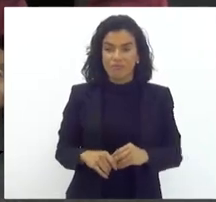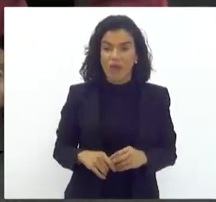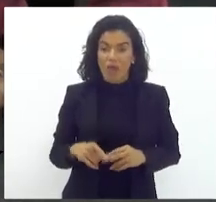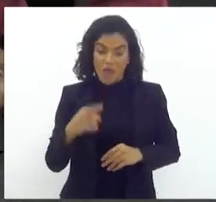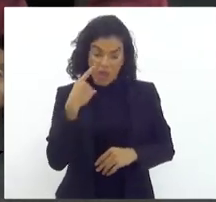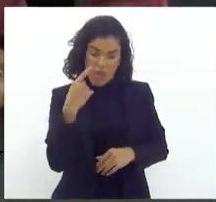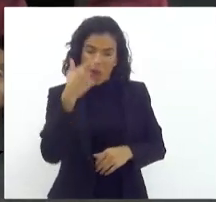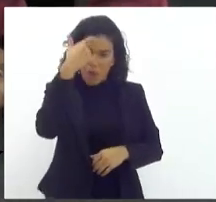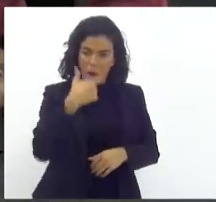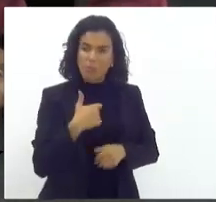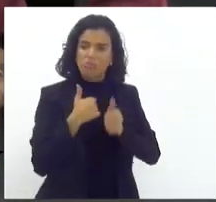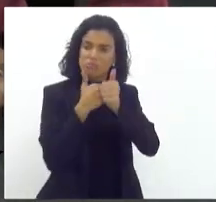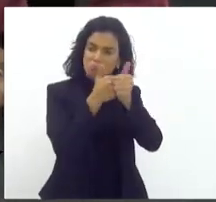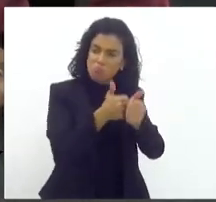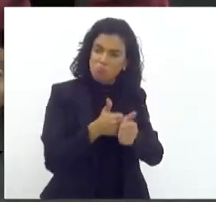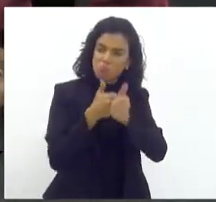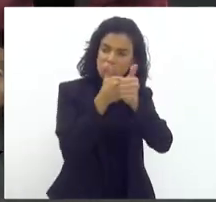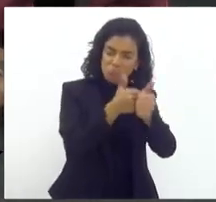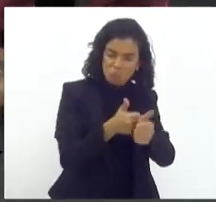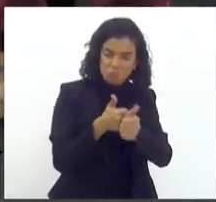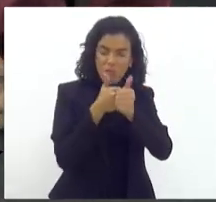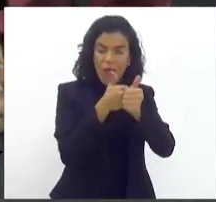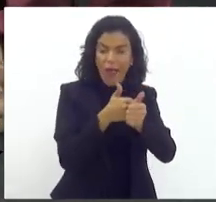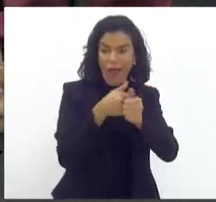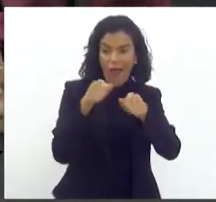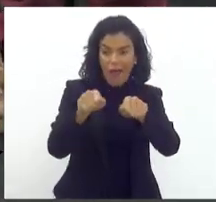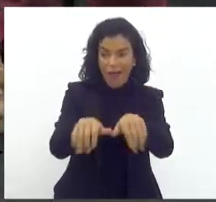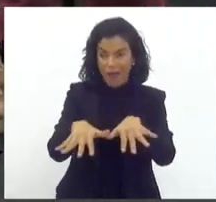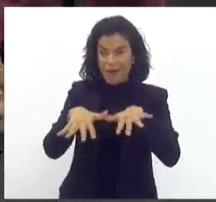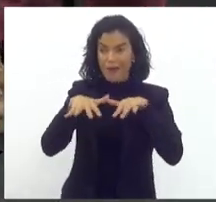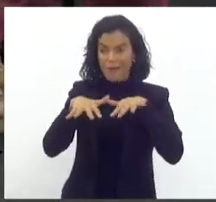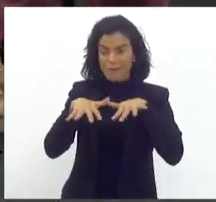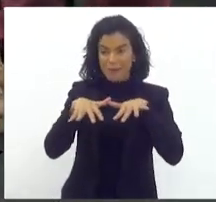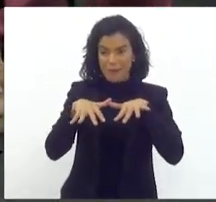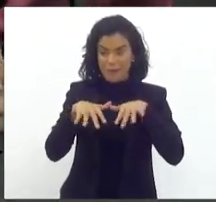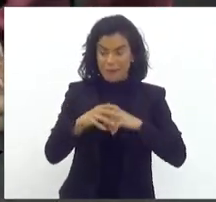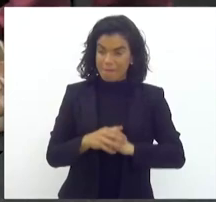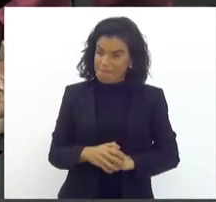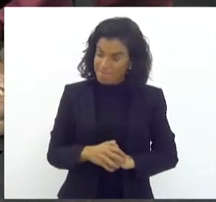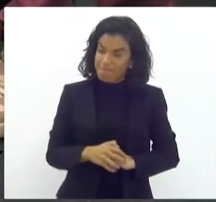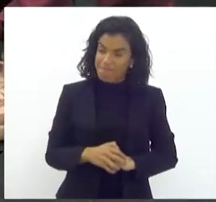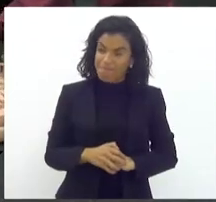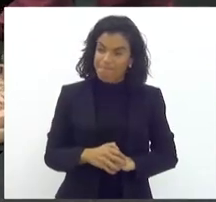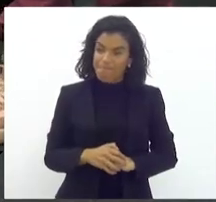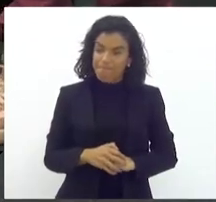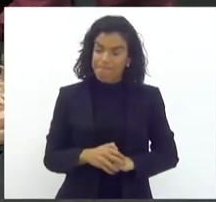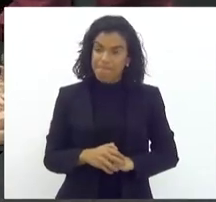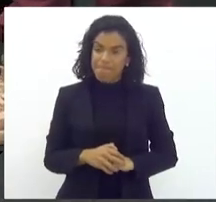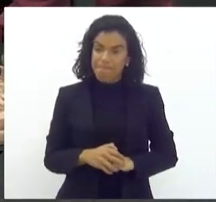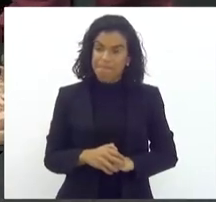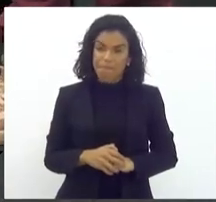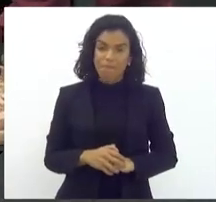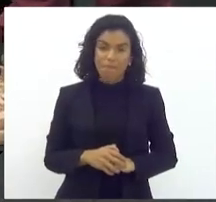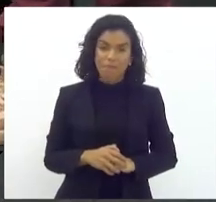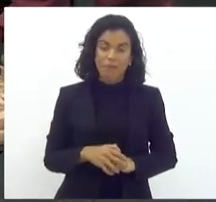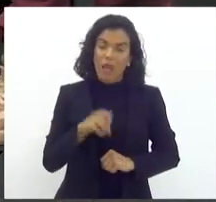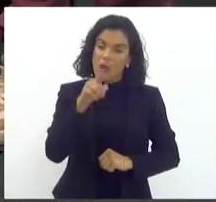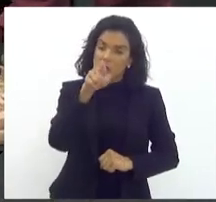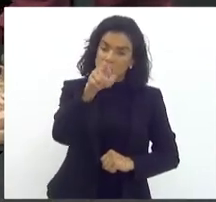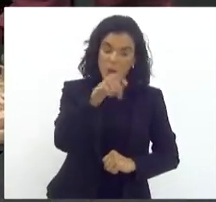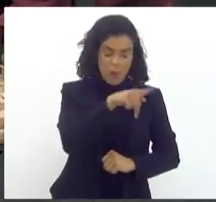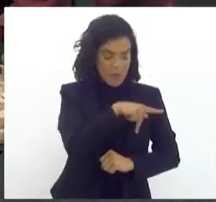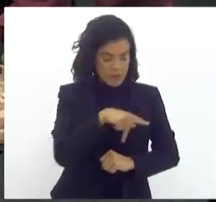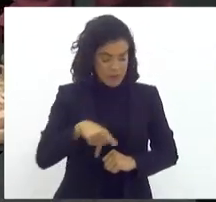e eu acompanho sempre o plenário aqui Deputado Bacelar sobre a sua